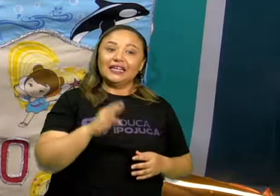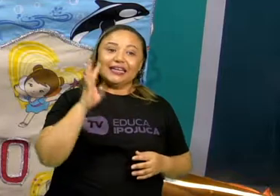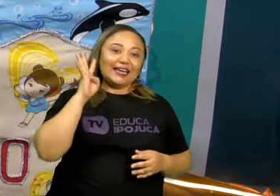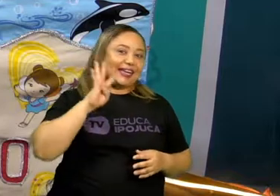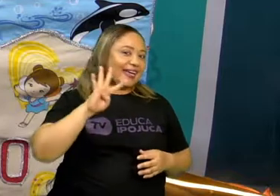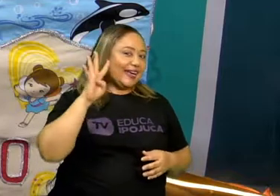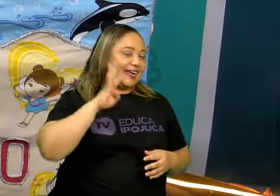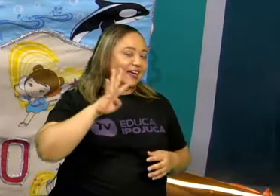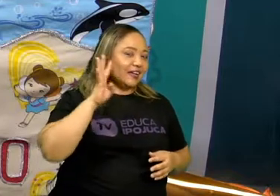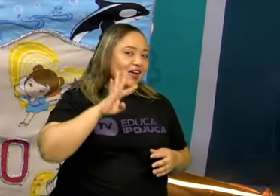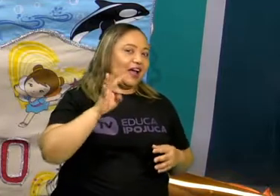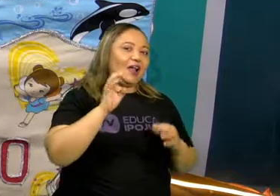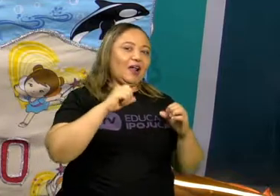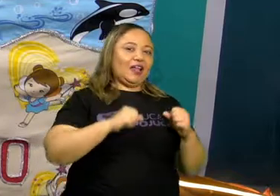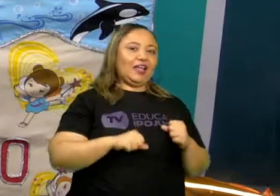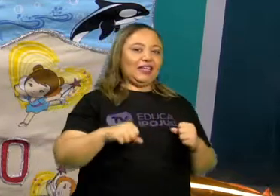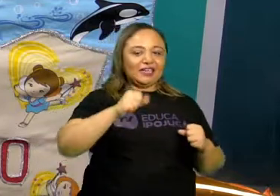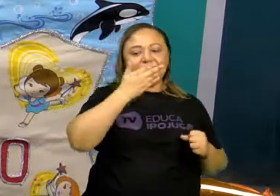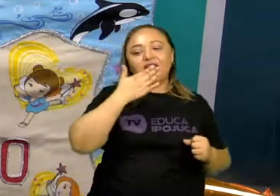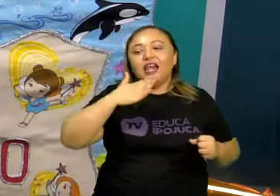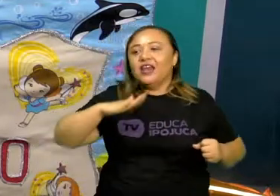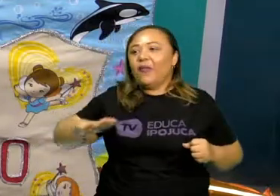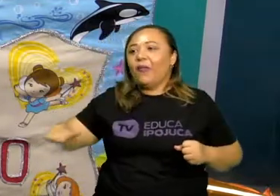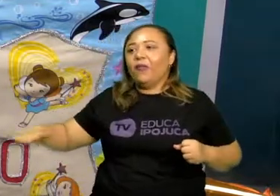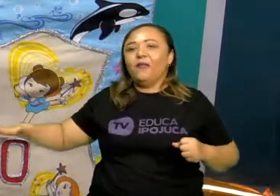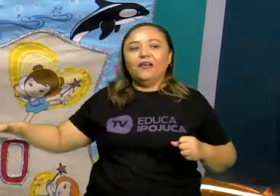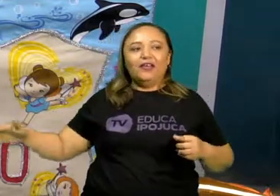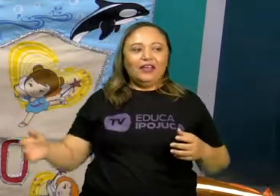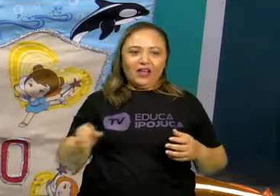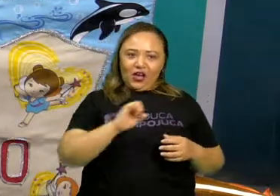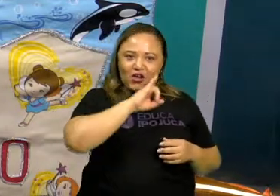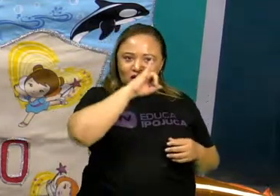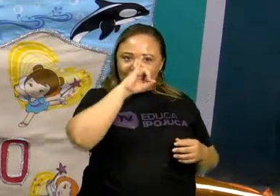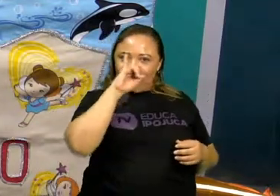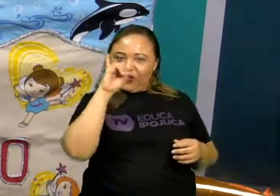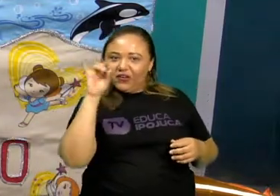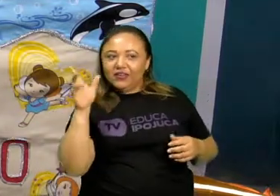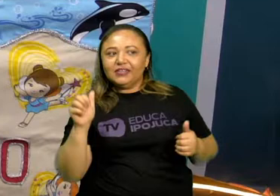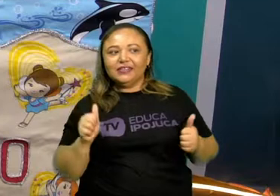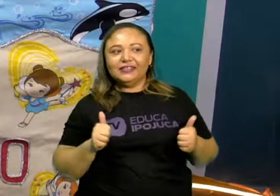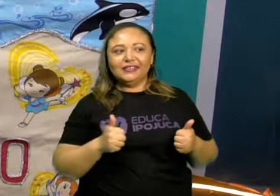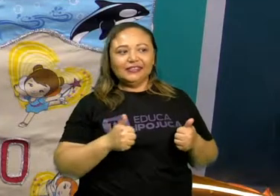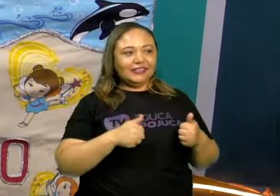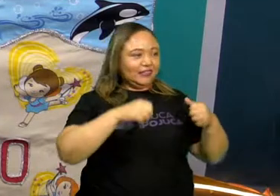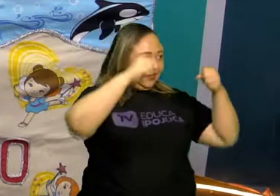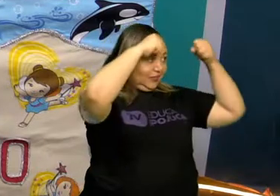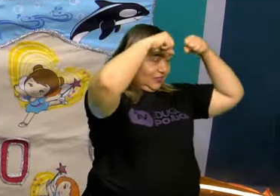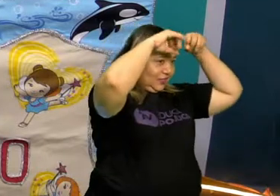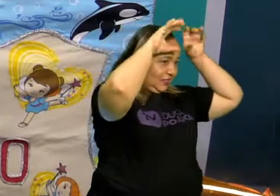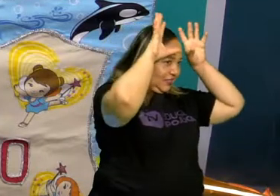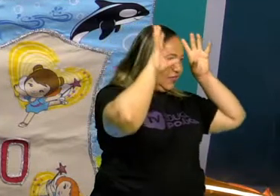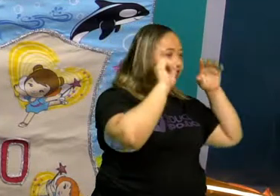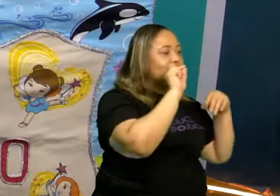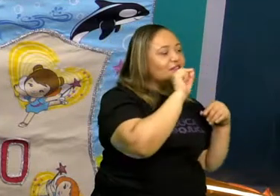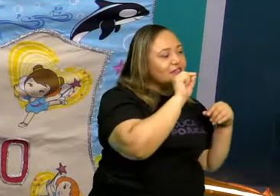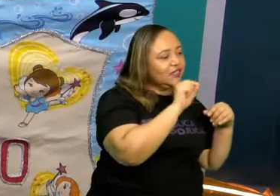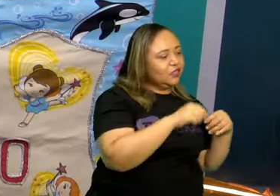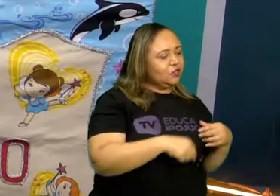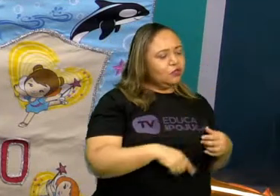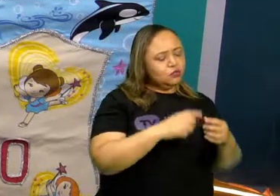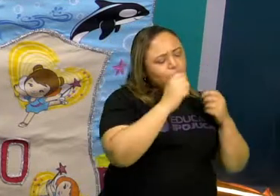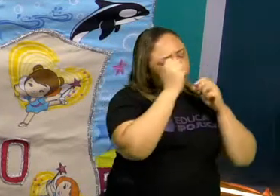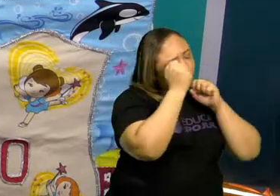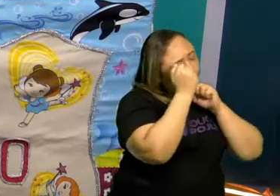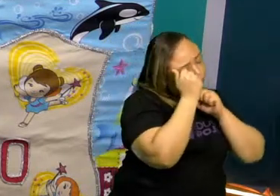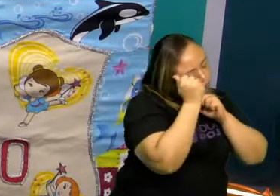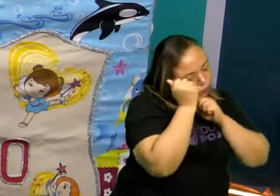Que legal, criançada! Ô, leiturinha, o que aconteceu? Eu tô com sono. Oxi,